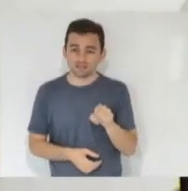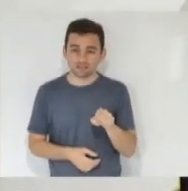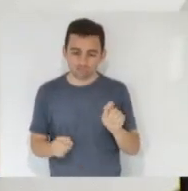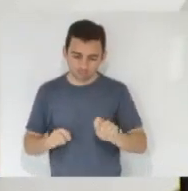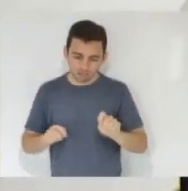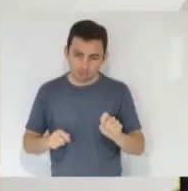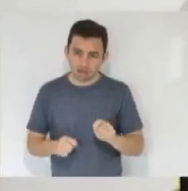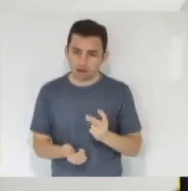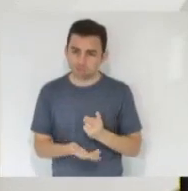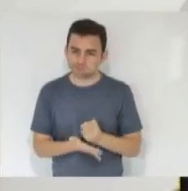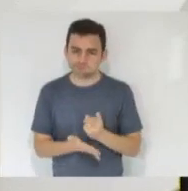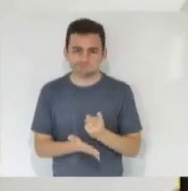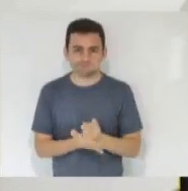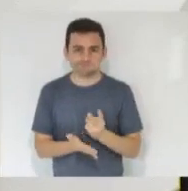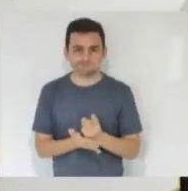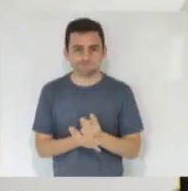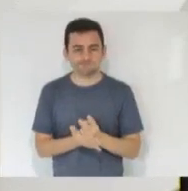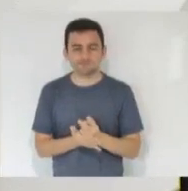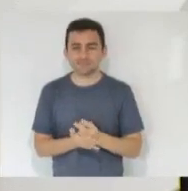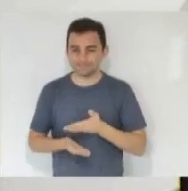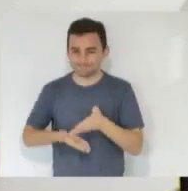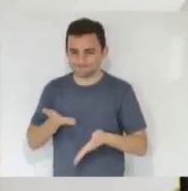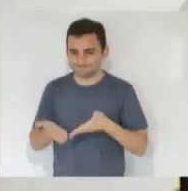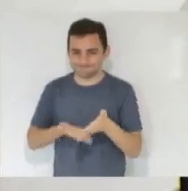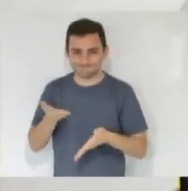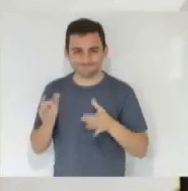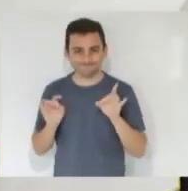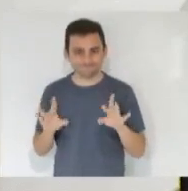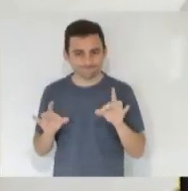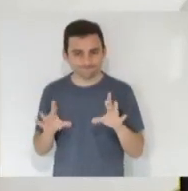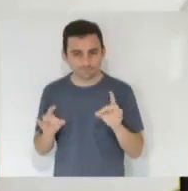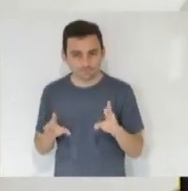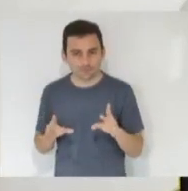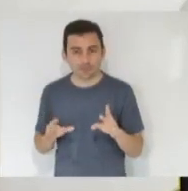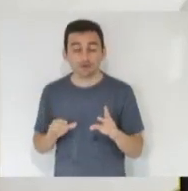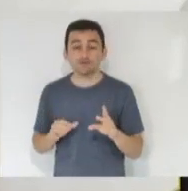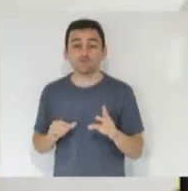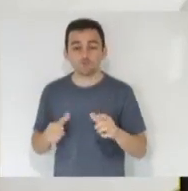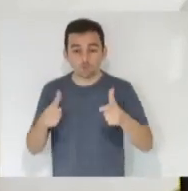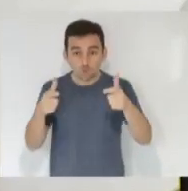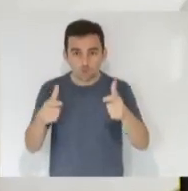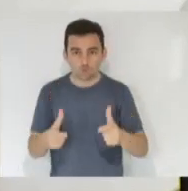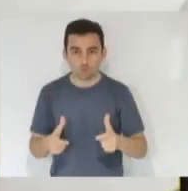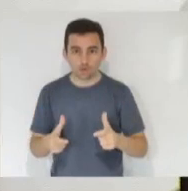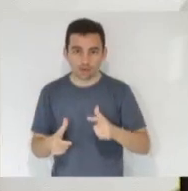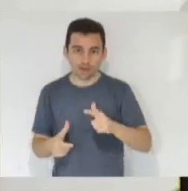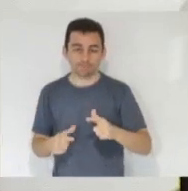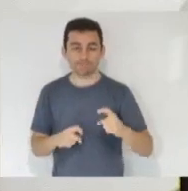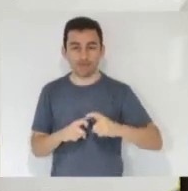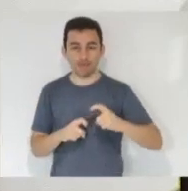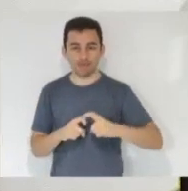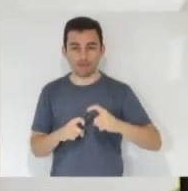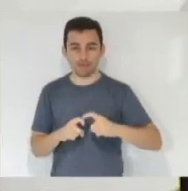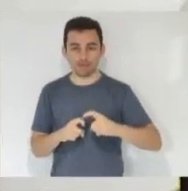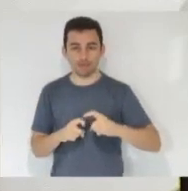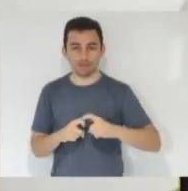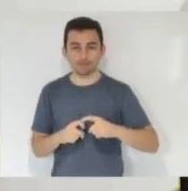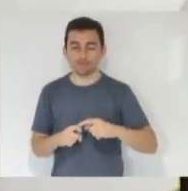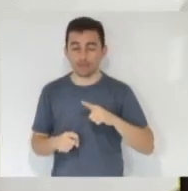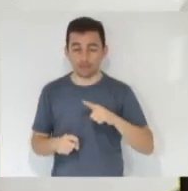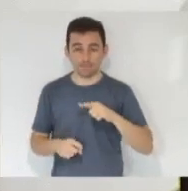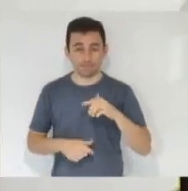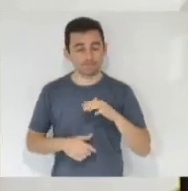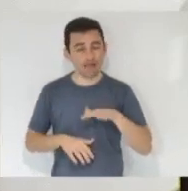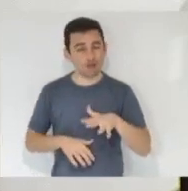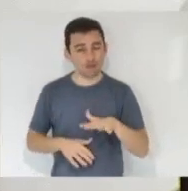mantenha um excelente nível de atendimento em suas clínicas médicas, que atendem mais de 3 mil pessoas por